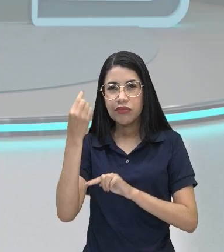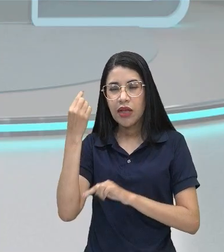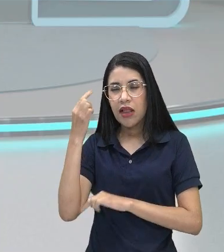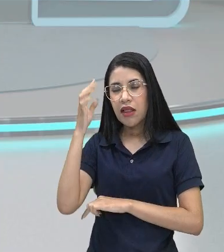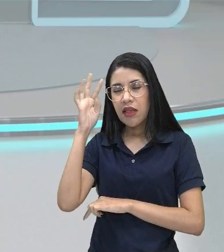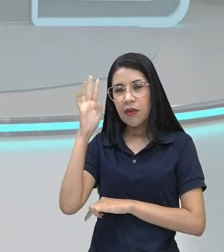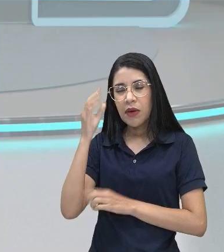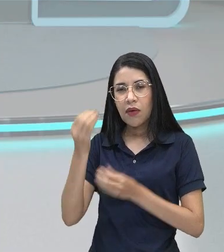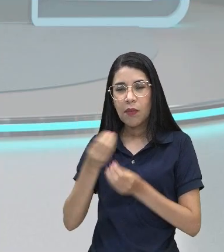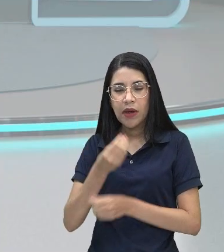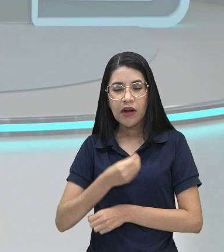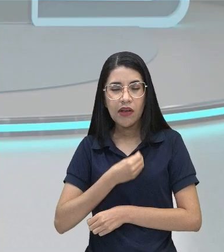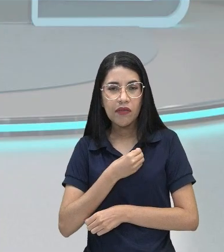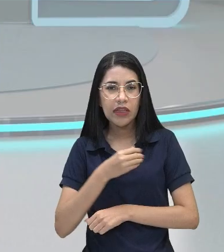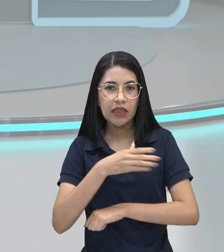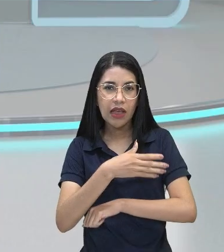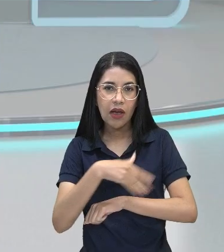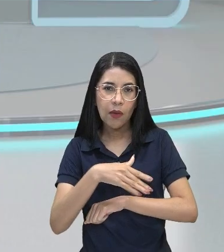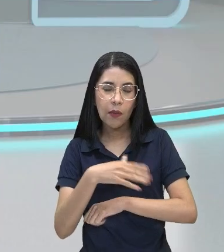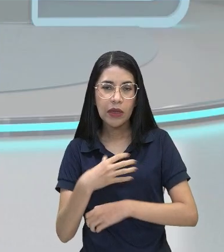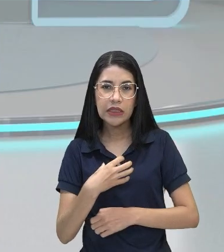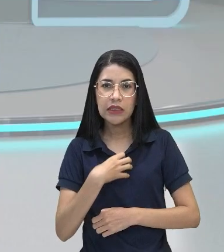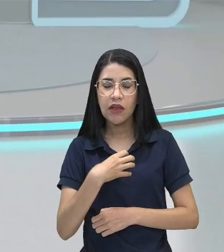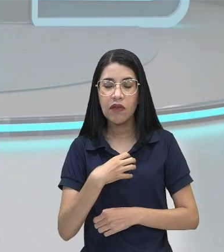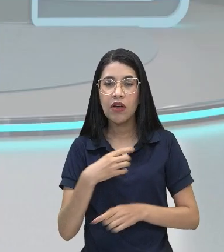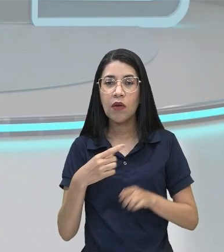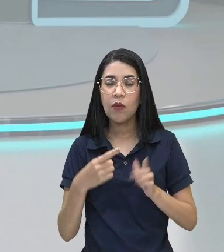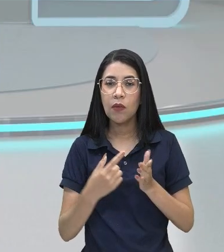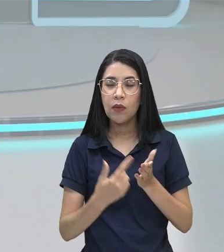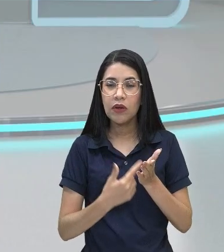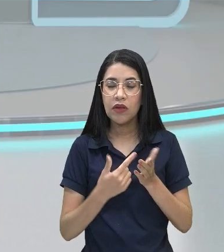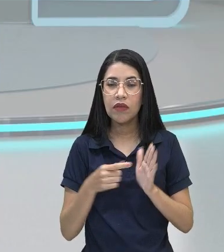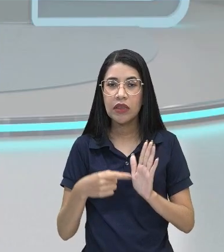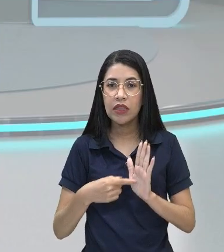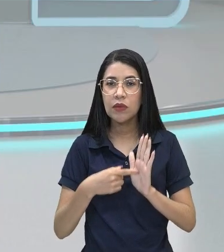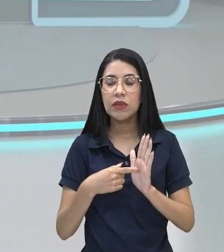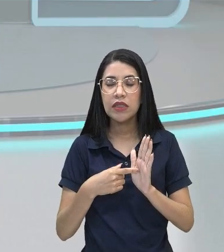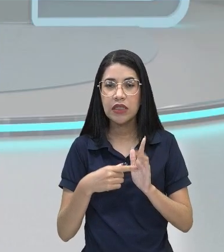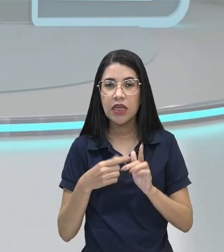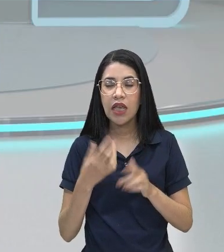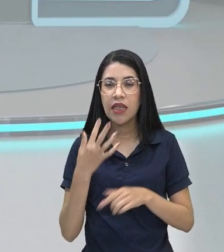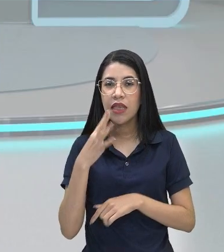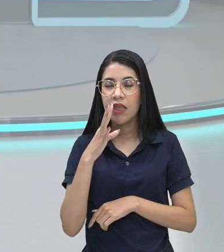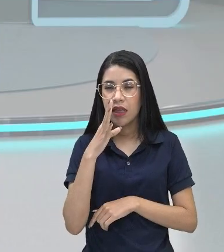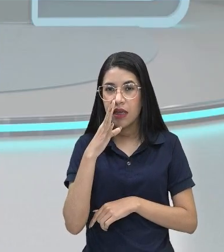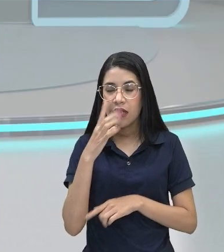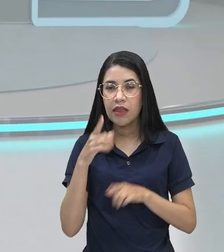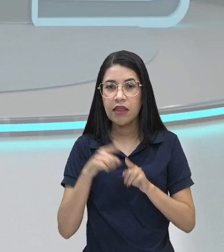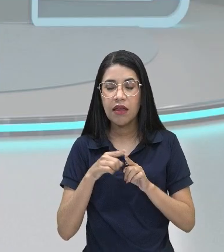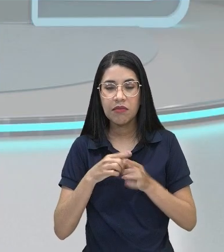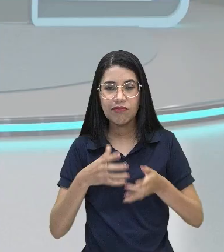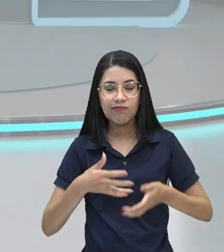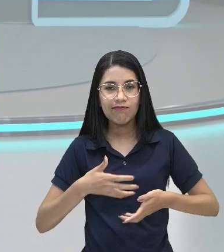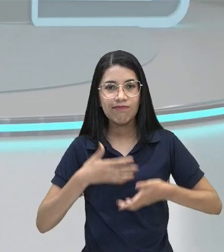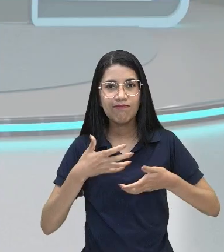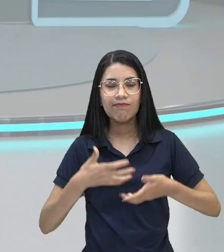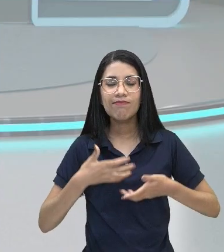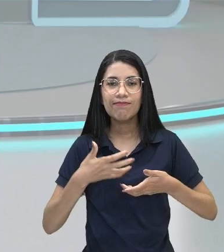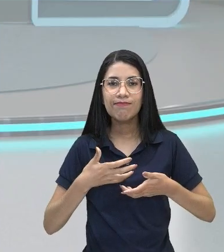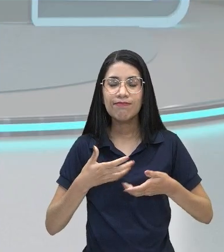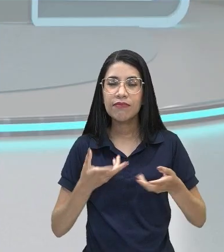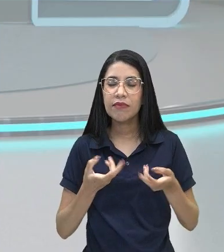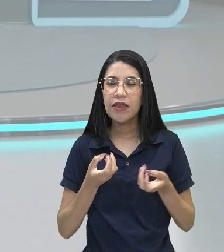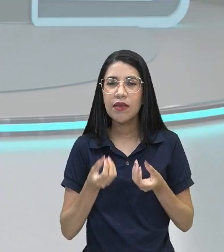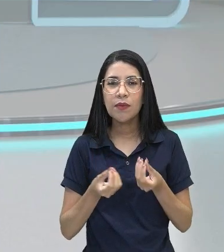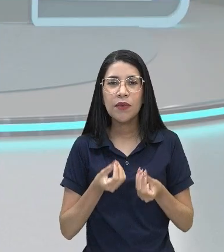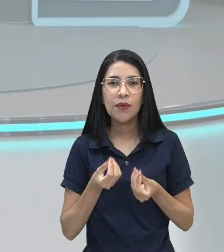de Salvador. O livro denuncia, encanta e provoca. Olha como ele